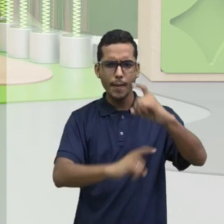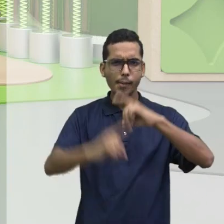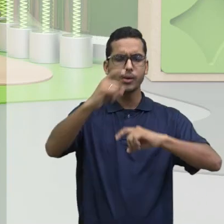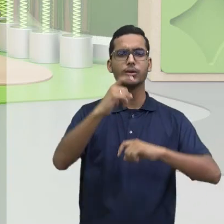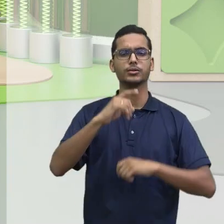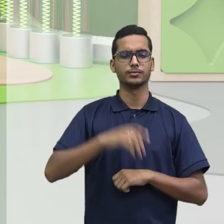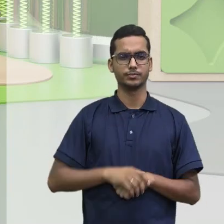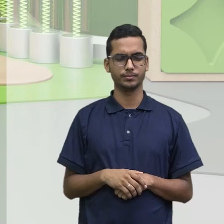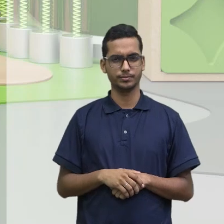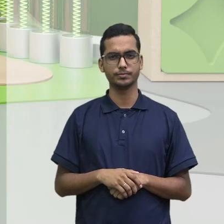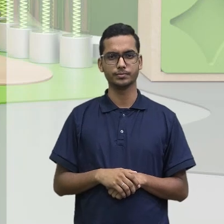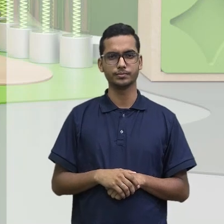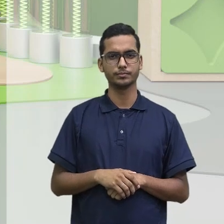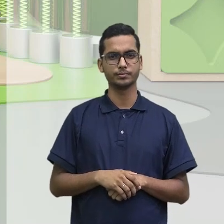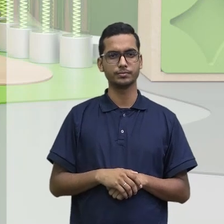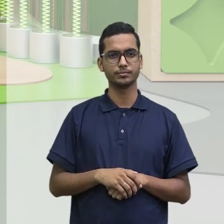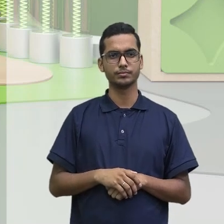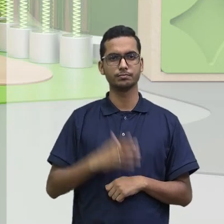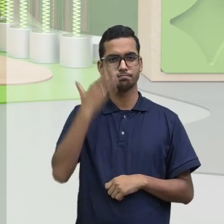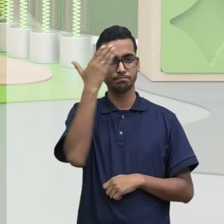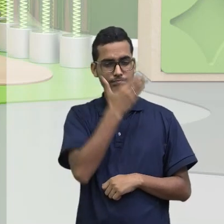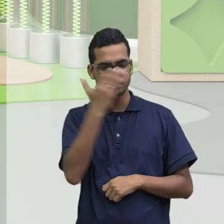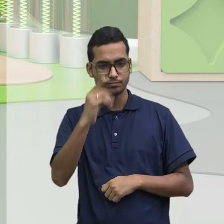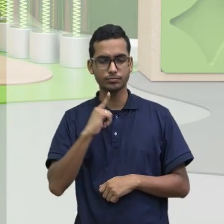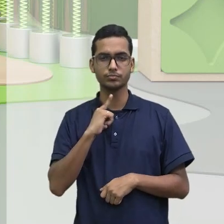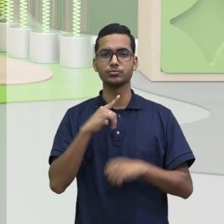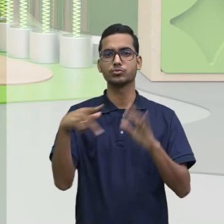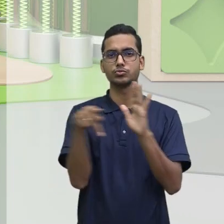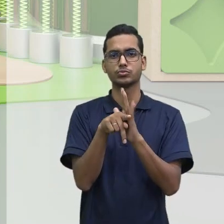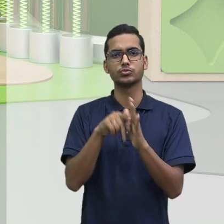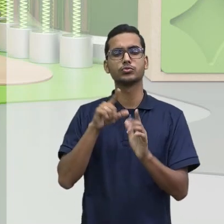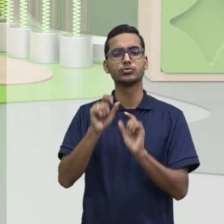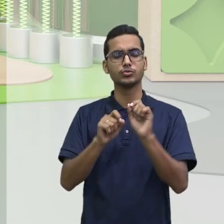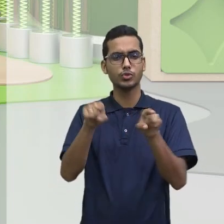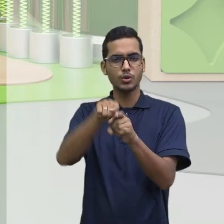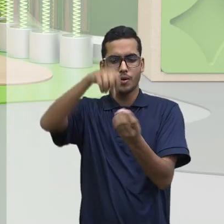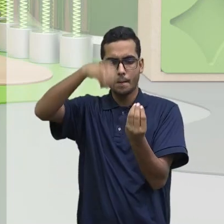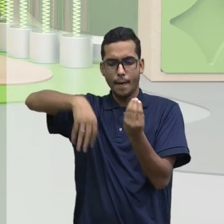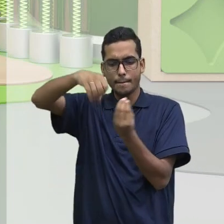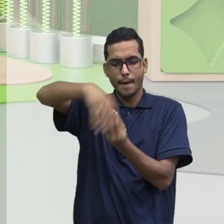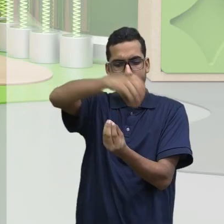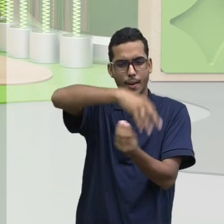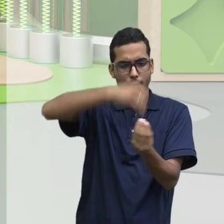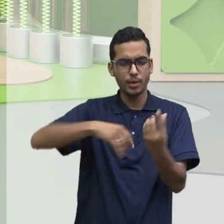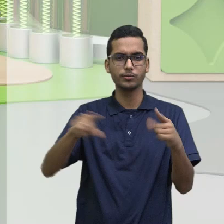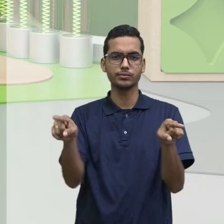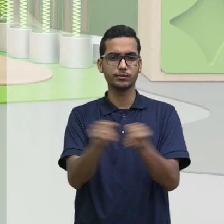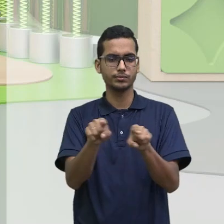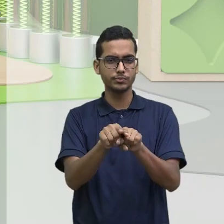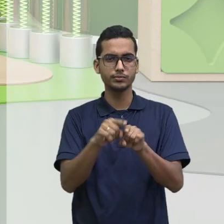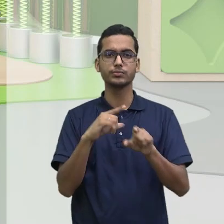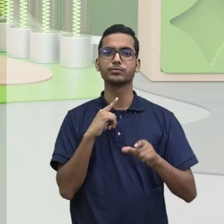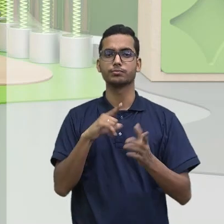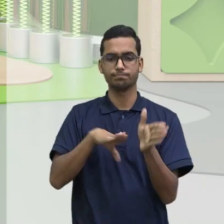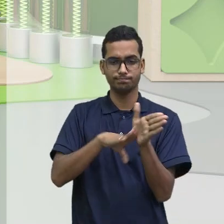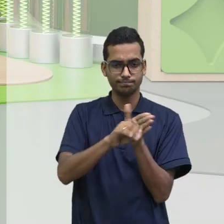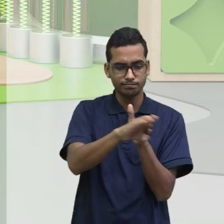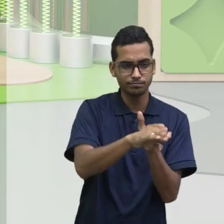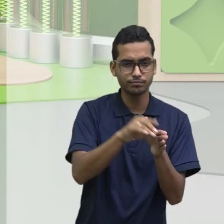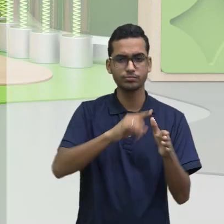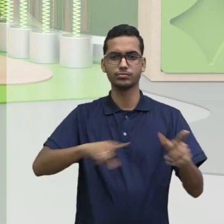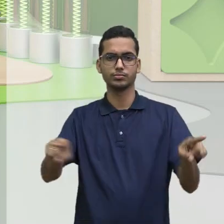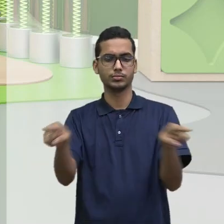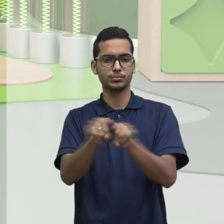seres humanos? Os fungos, as bactérias, os protozoários. Então, muitas vezes, esses alimentos que ficam